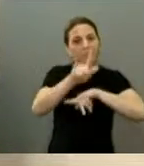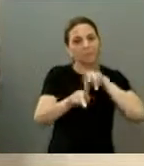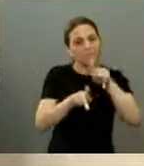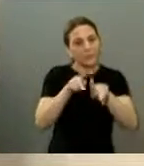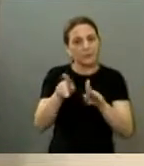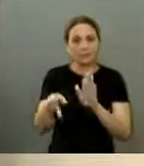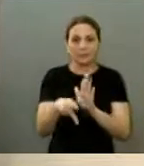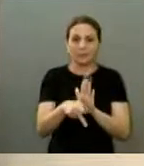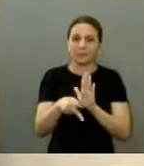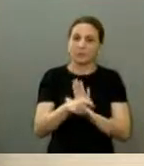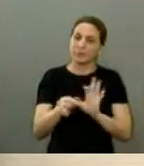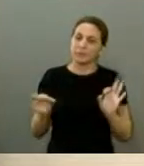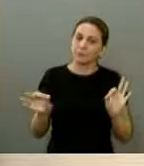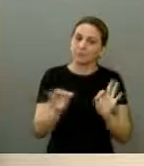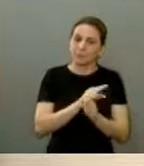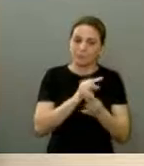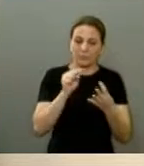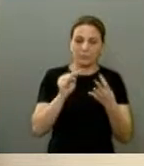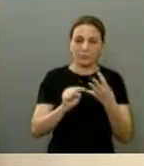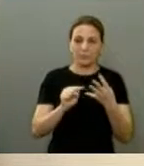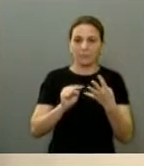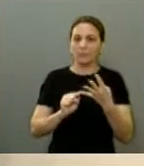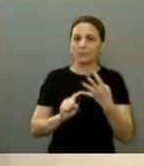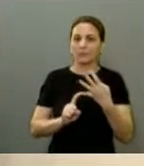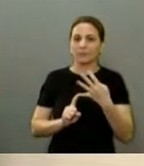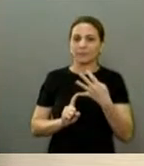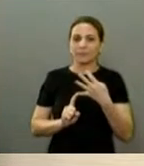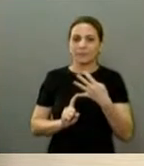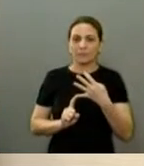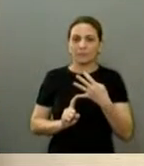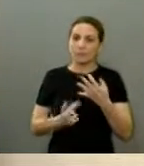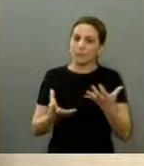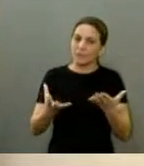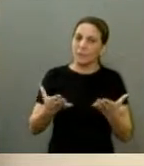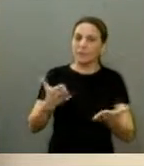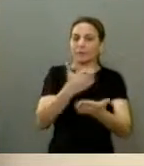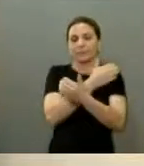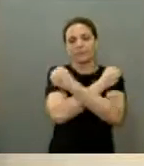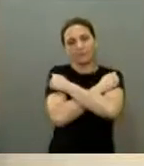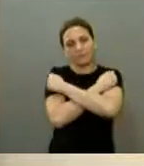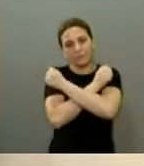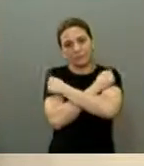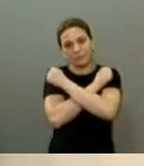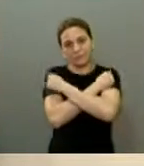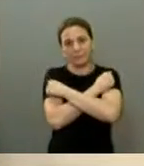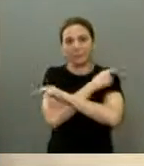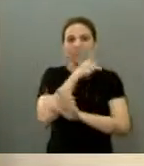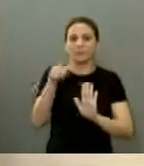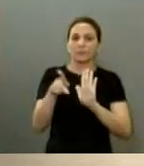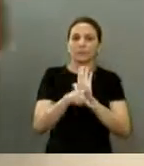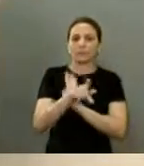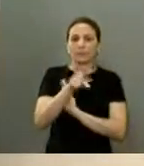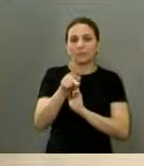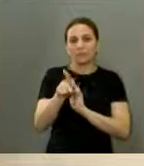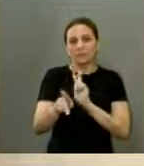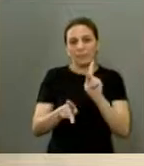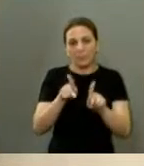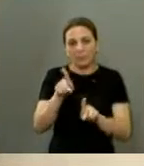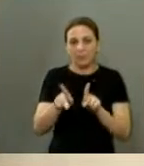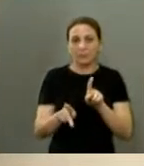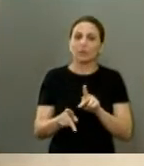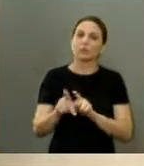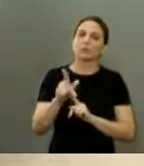população. E, por fim, tá? Queria mandar um abraço para o pessoal da Gota de